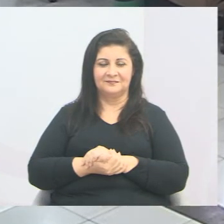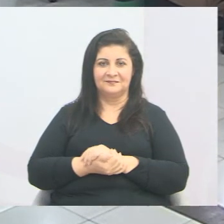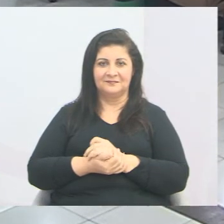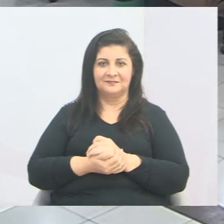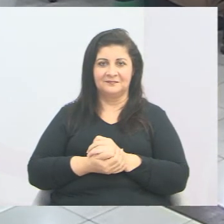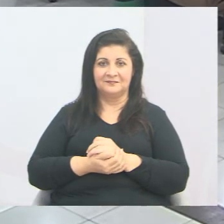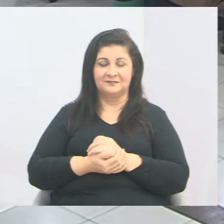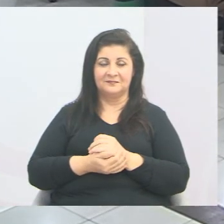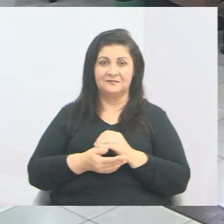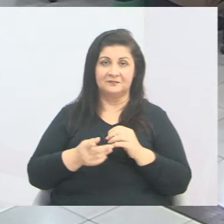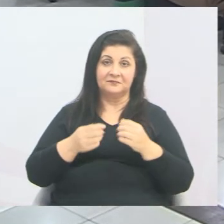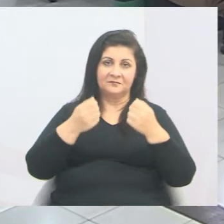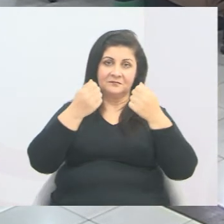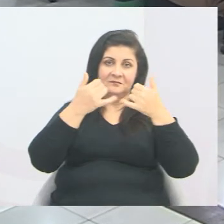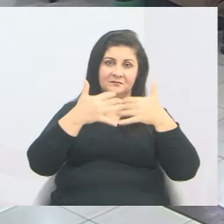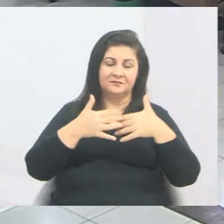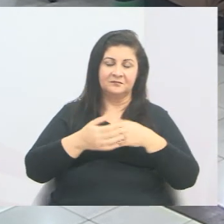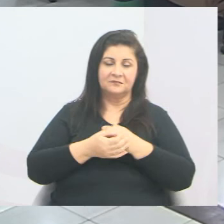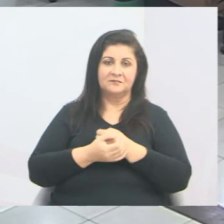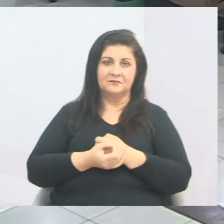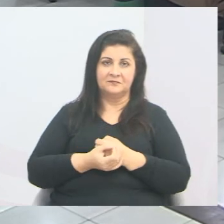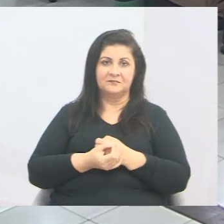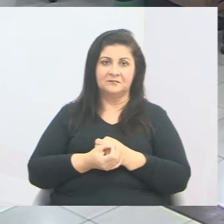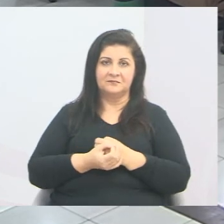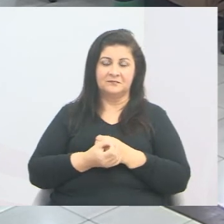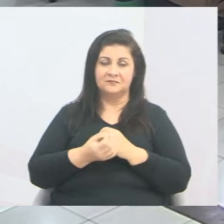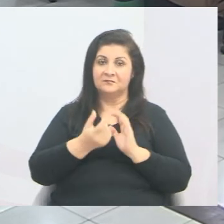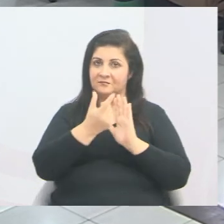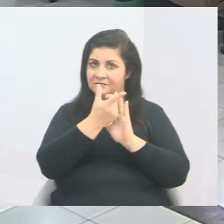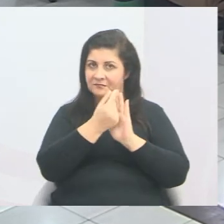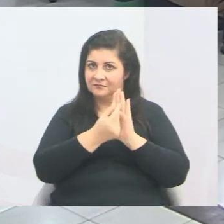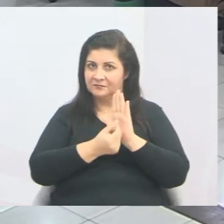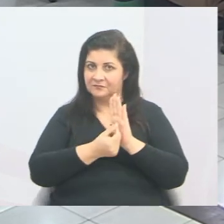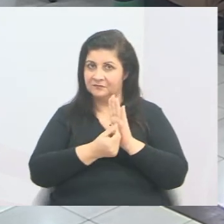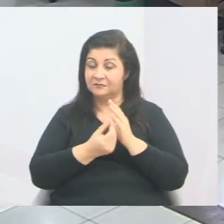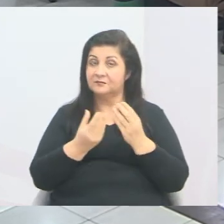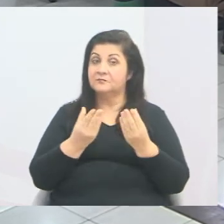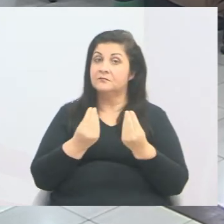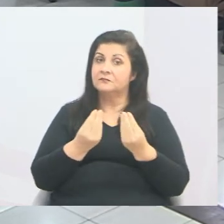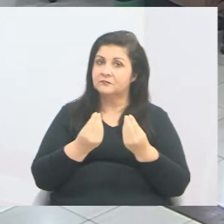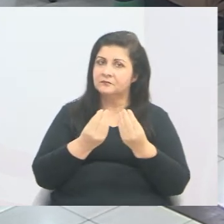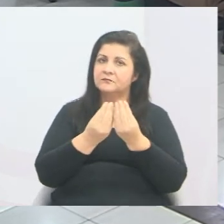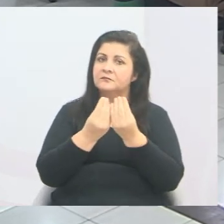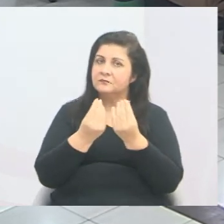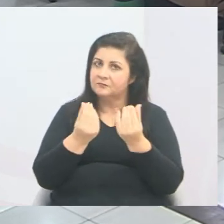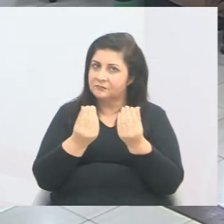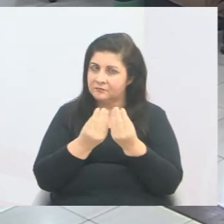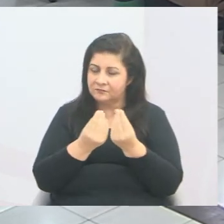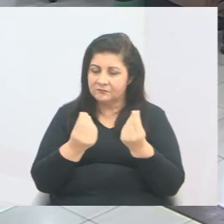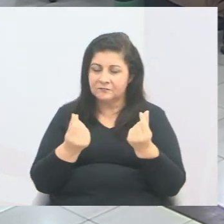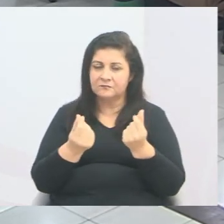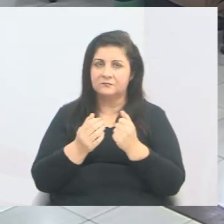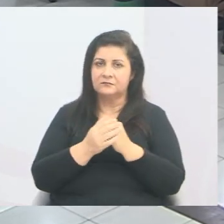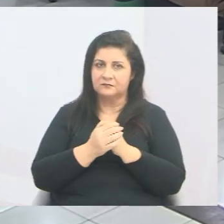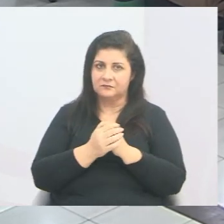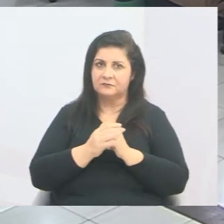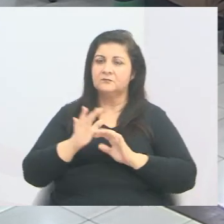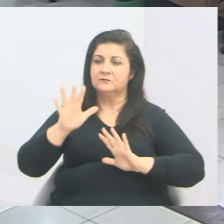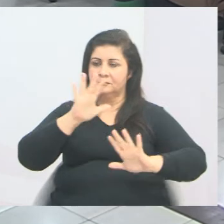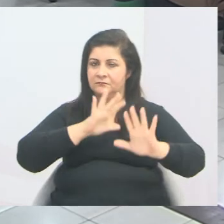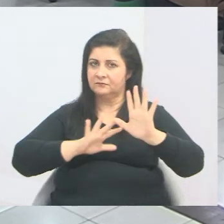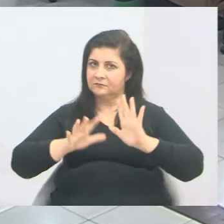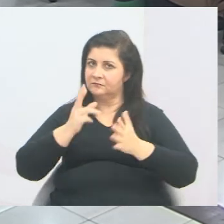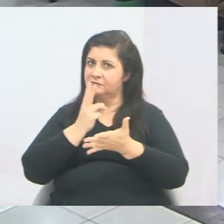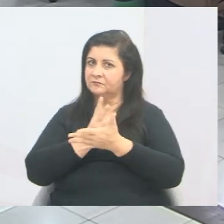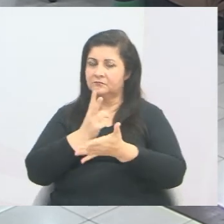né, a situação que a Hernani comentou e você comentou, o finanças, né, ele é muito sensível a essa situação. Nós temos um controle contínuo ali